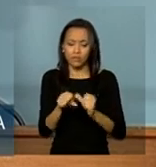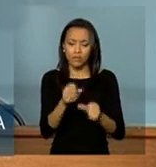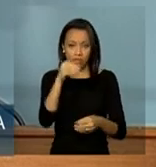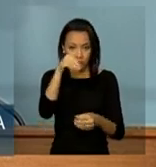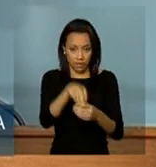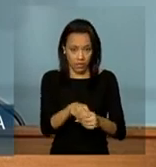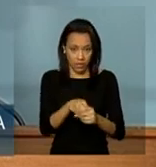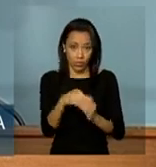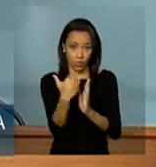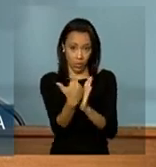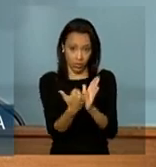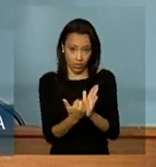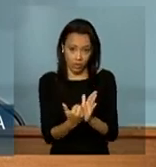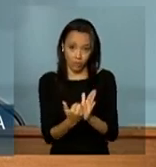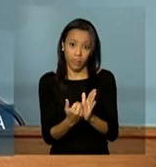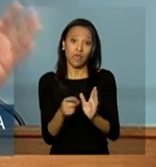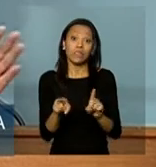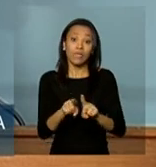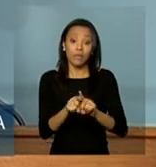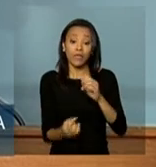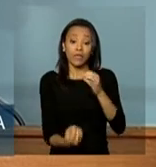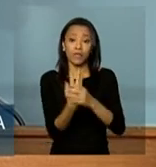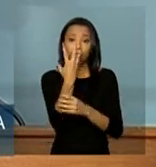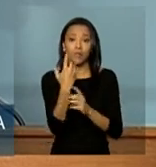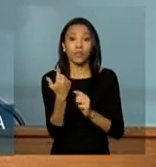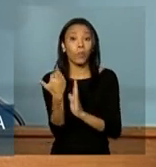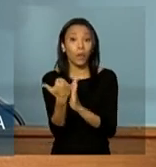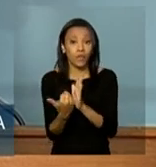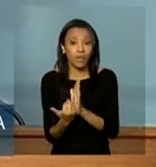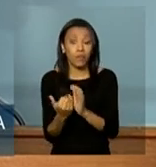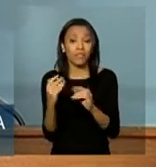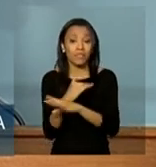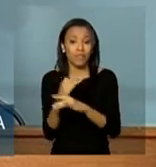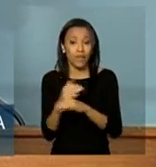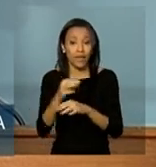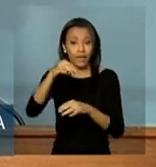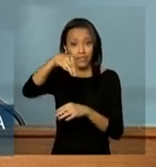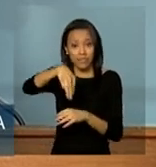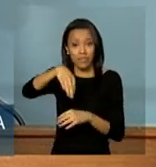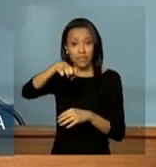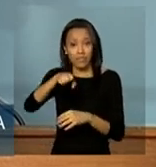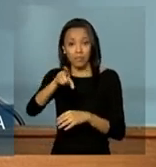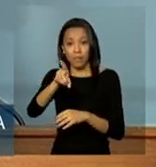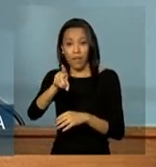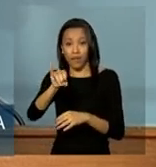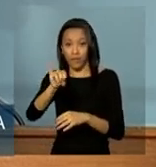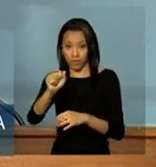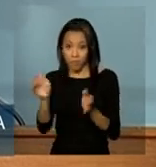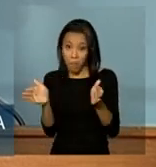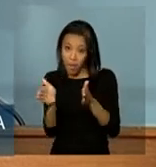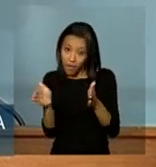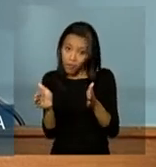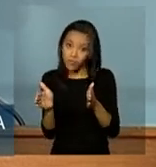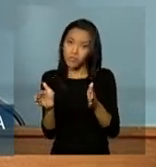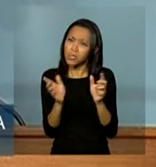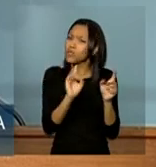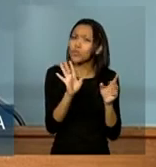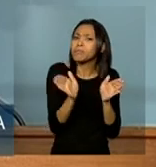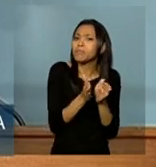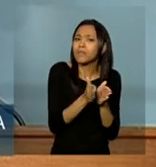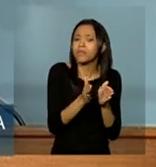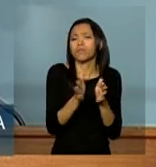criando programas para cidades médias. Se nós não olharmos as cidades médias hoje, que têm taxas de